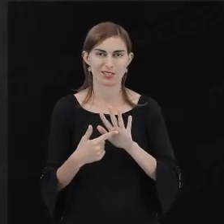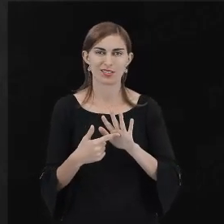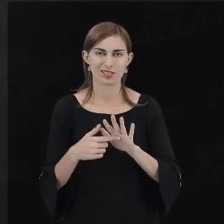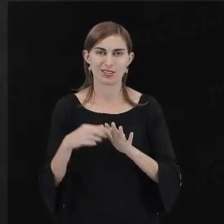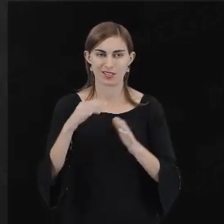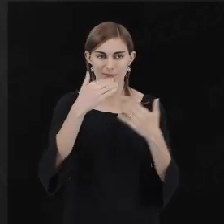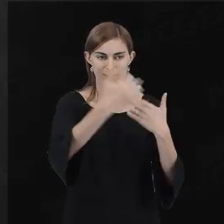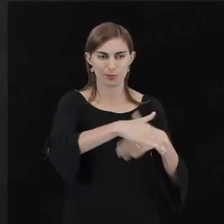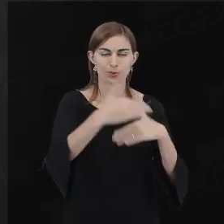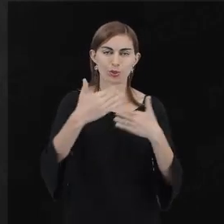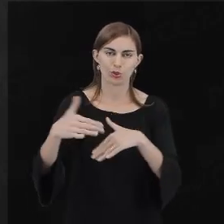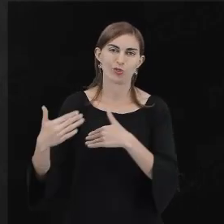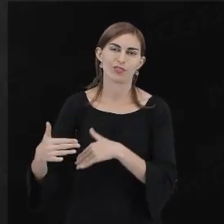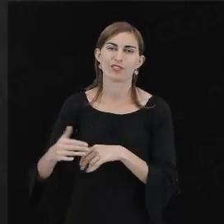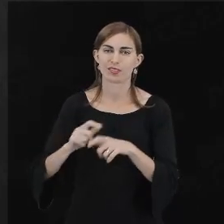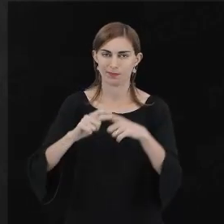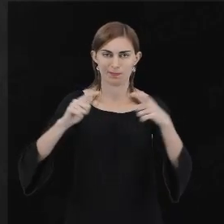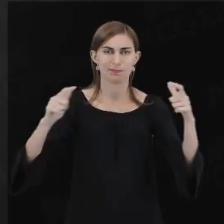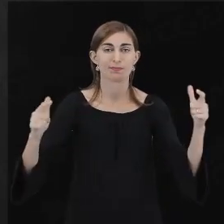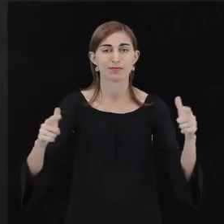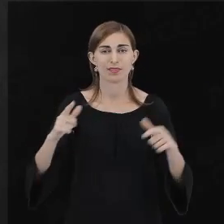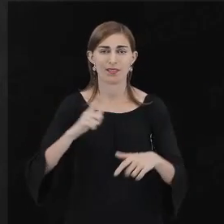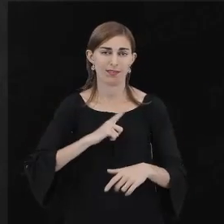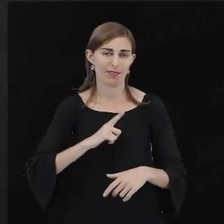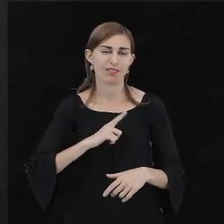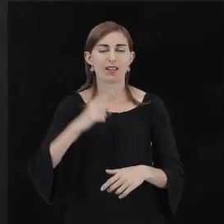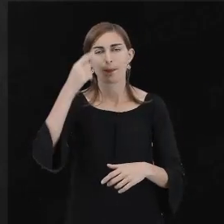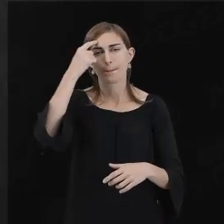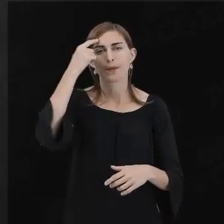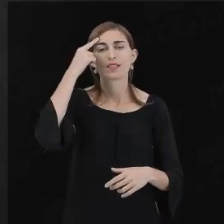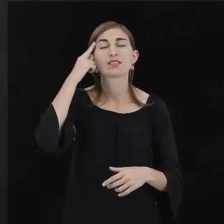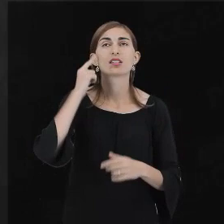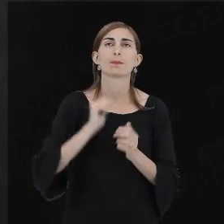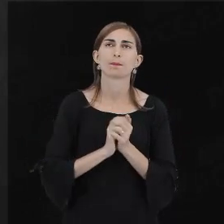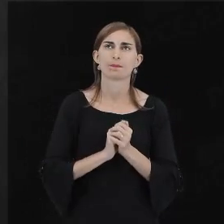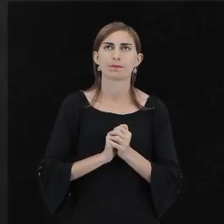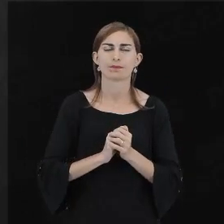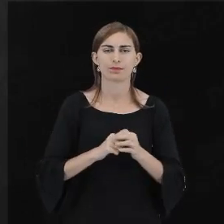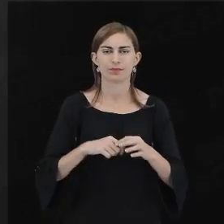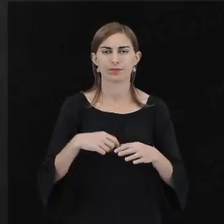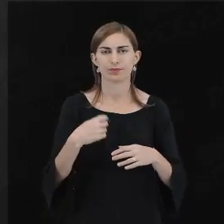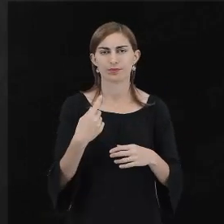nos exames em larga escala. Em termos históricos, a gente pode pensar que